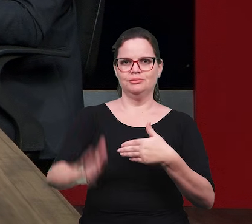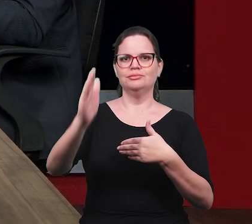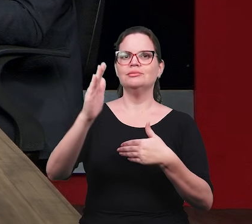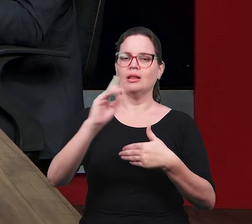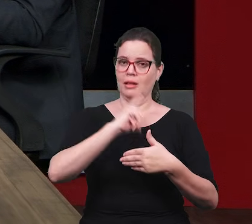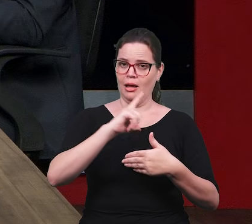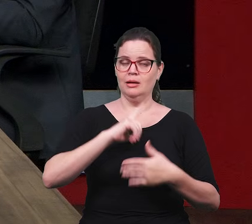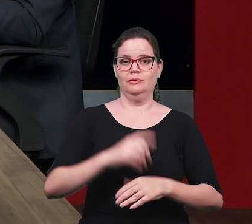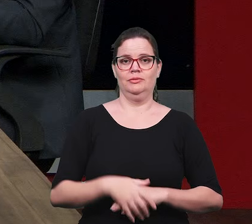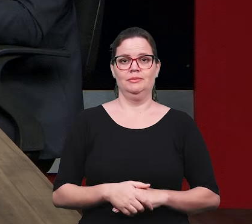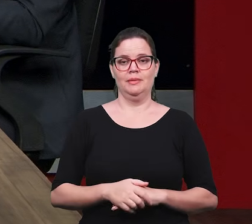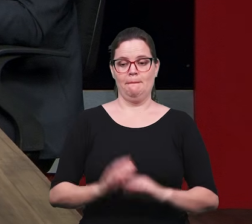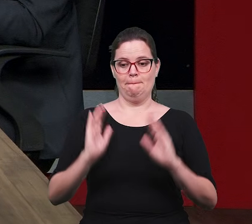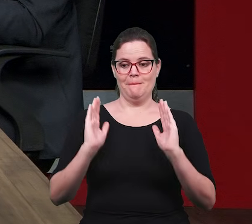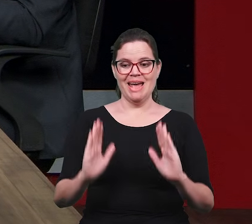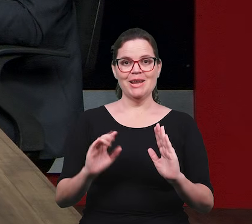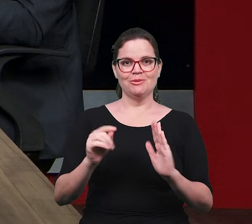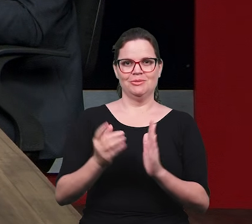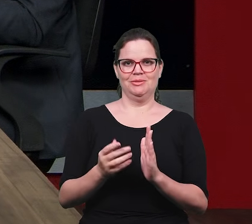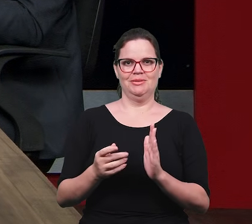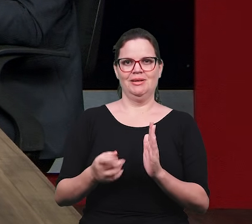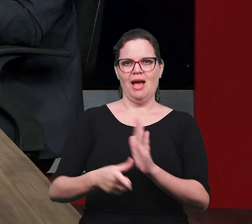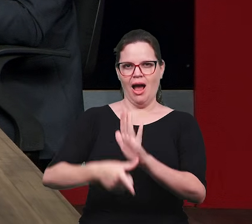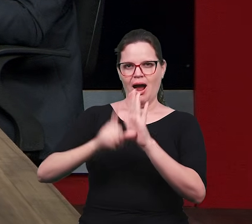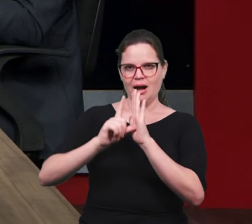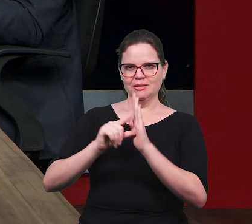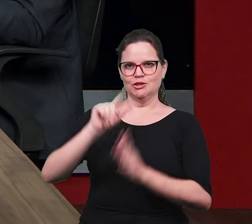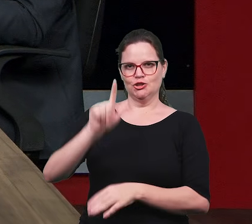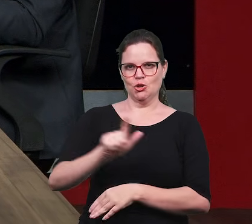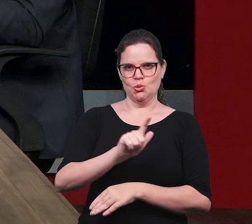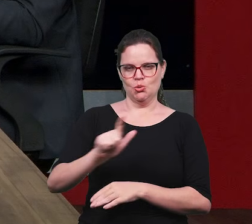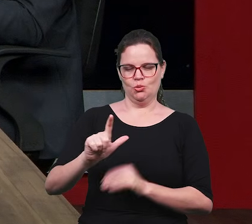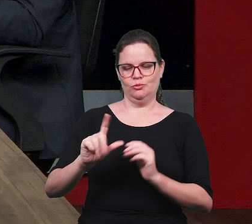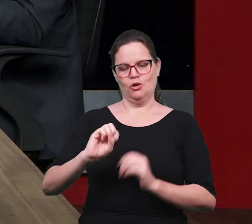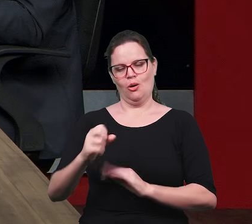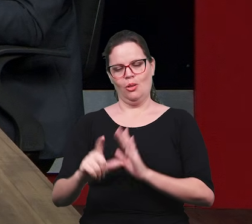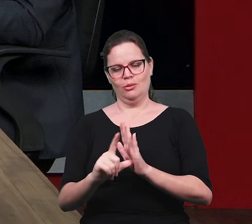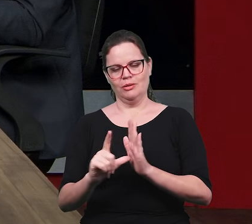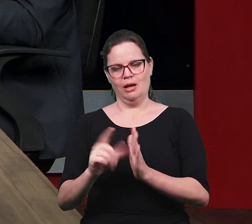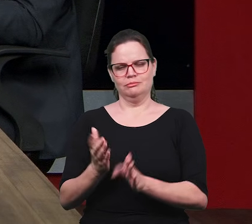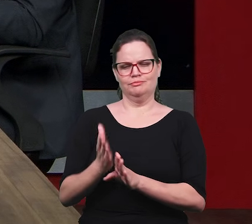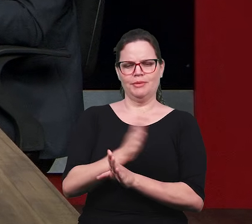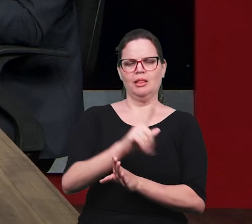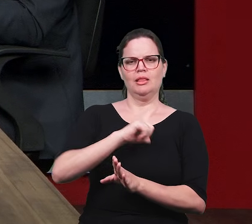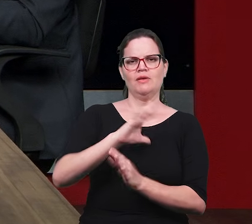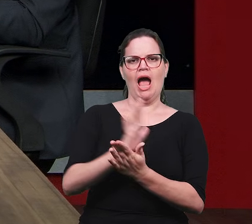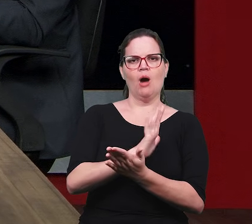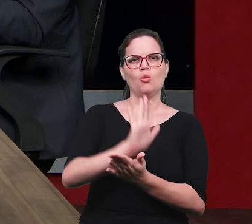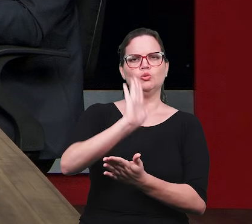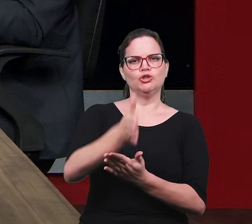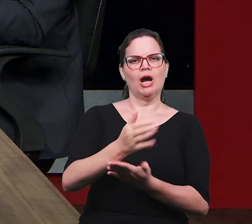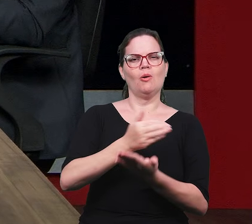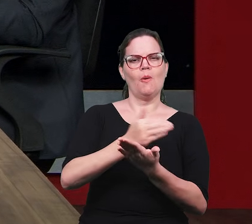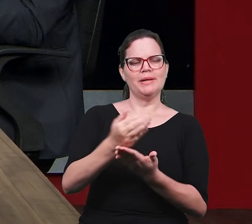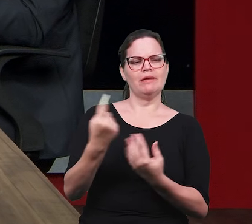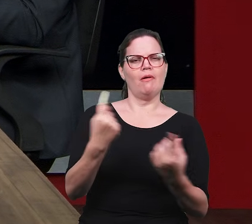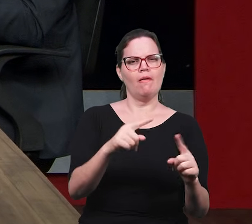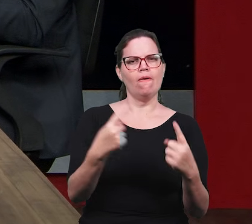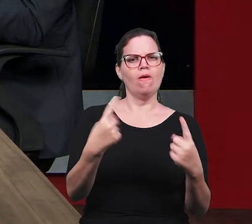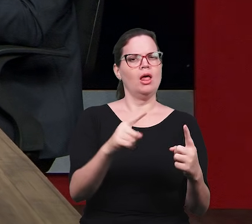momento. Quão grande foi esse impacto da evolução da ciência, porque a próprio